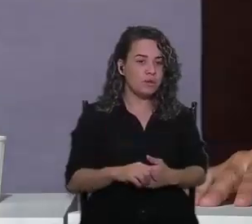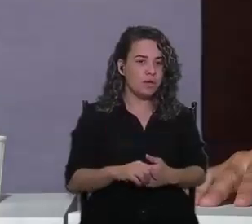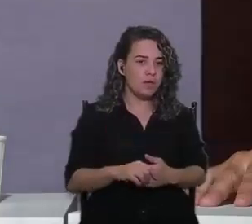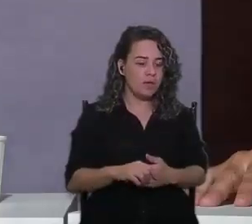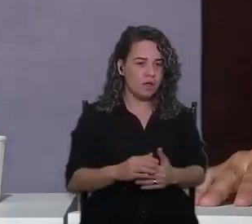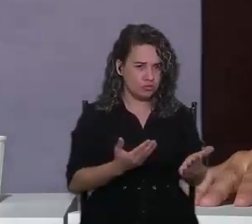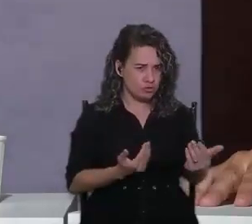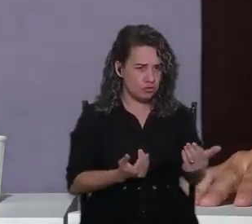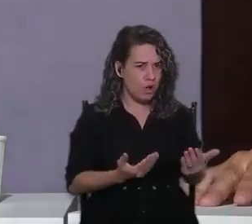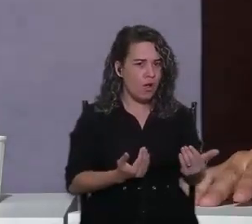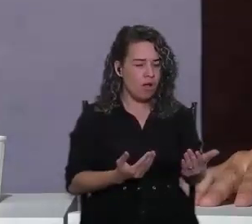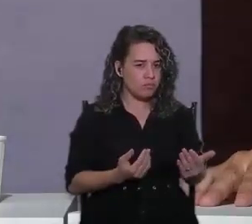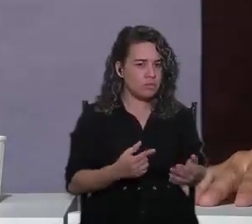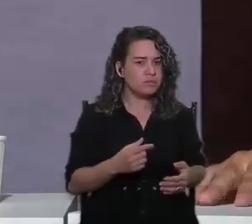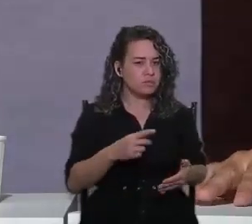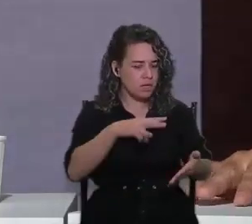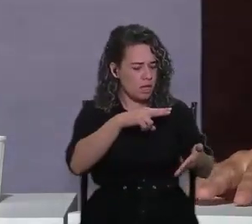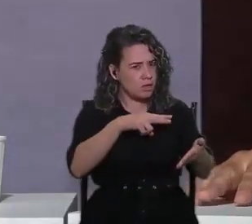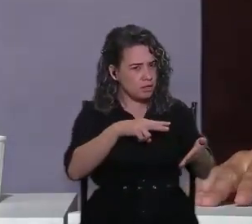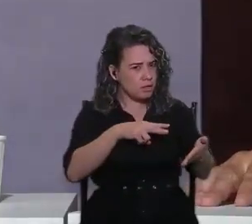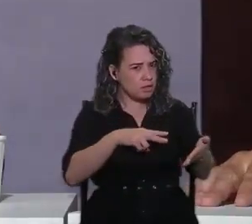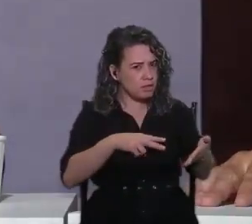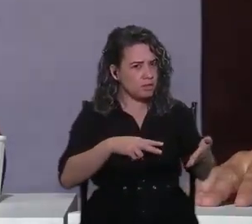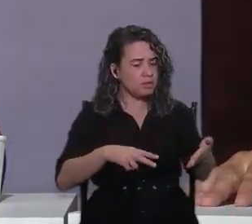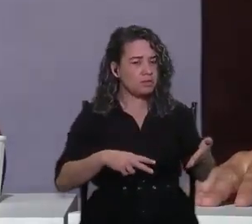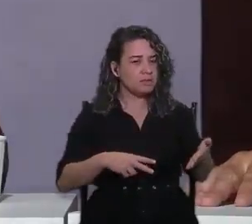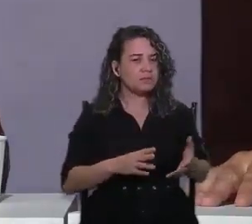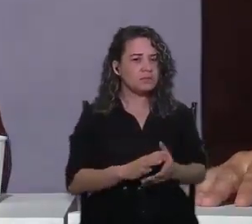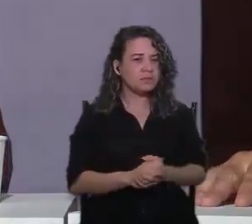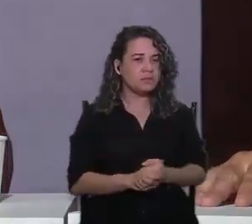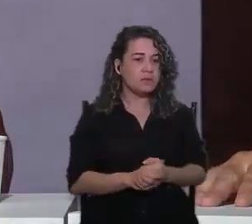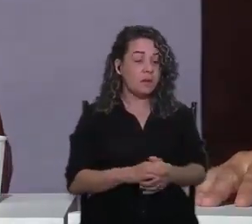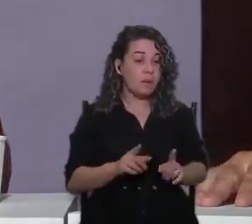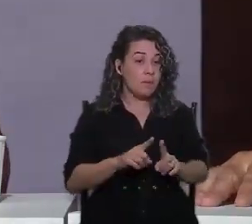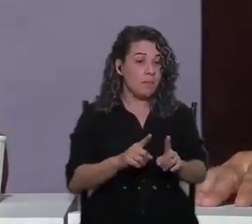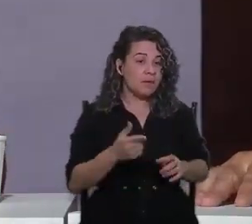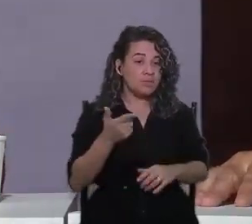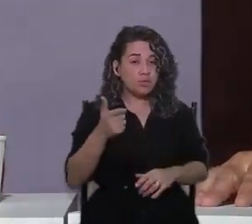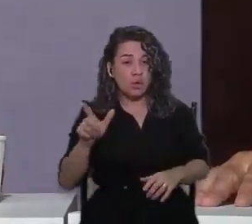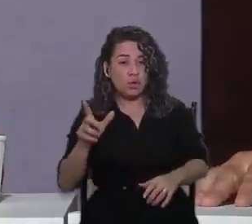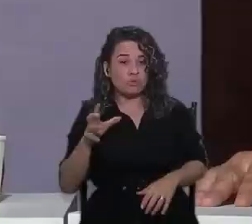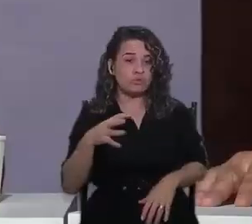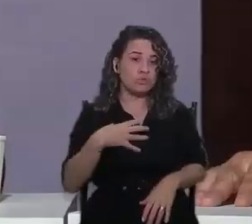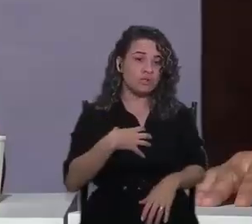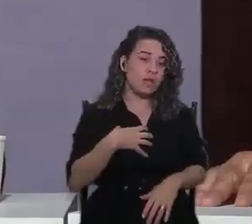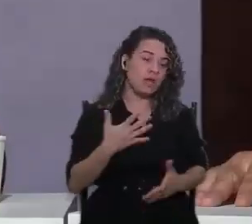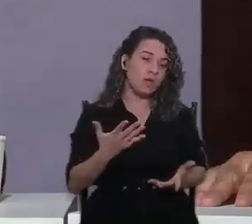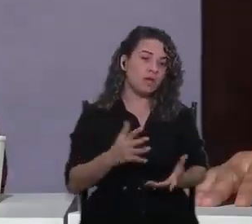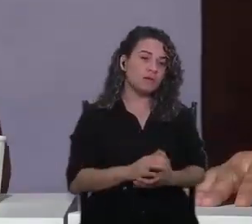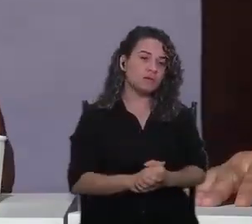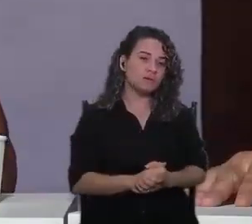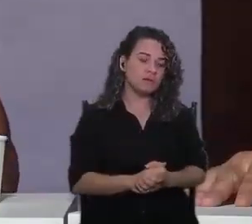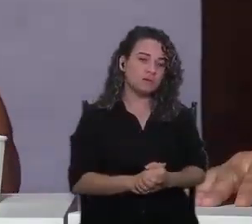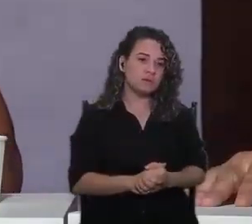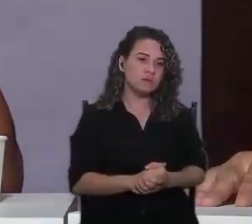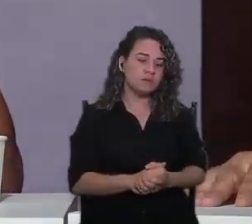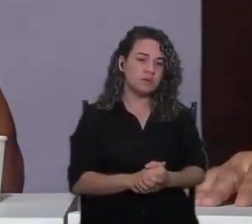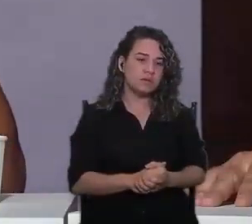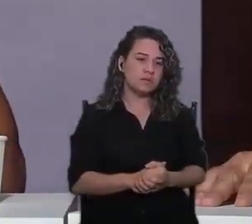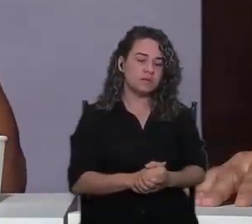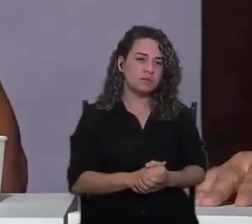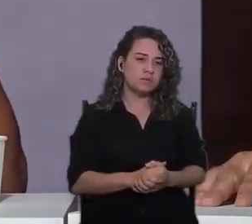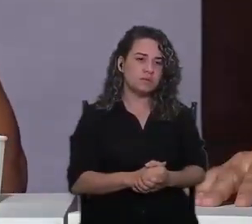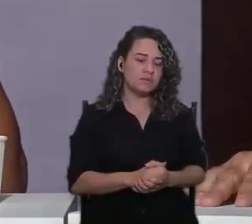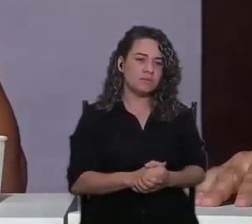tem lido, sim, os adolescentes têm lido, mas têm lido outras plataformas de outras formas. Então, assim, tem lido o Wattpad já está até um